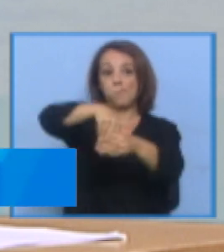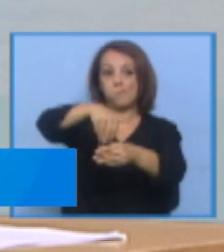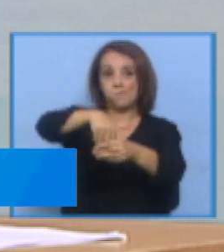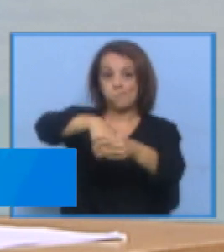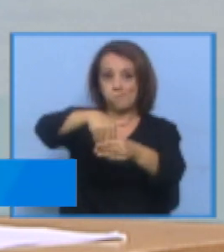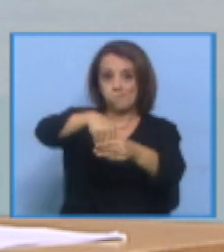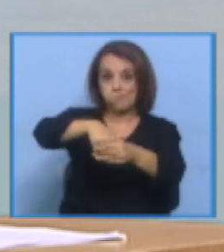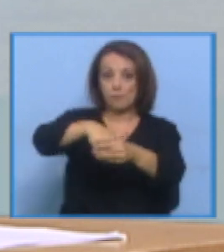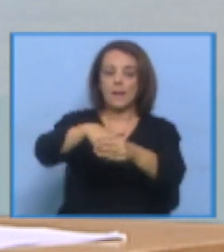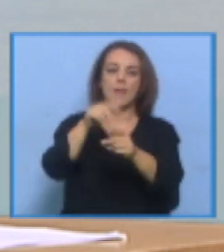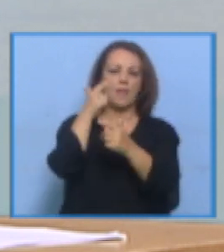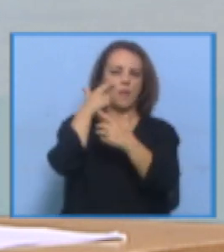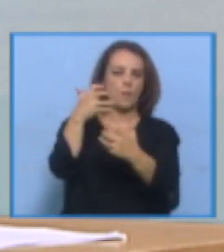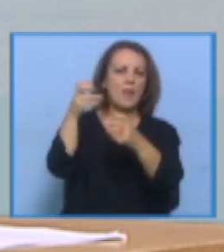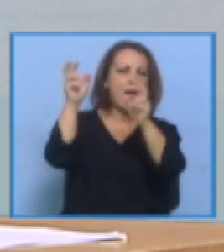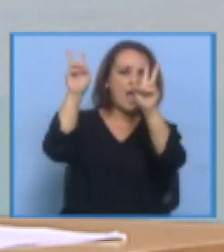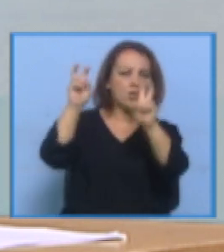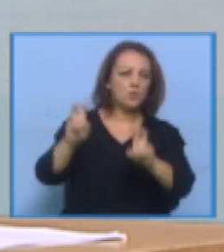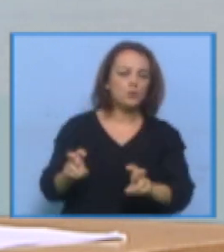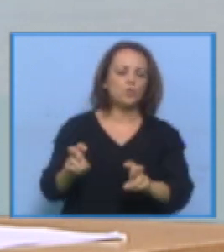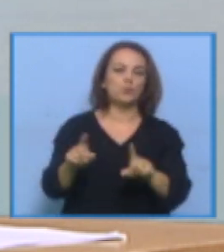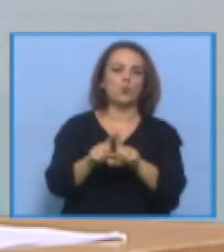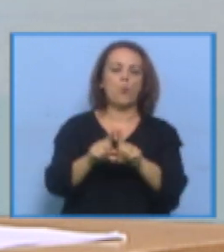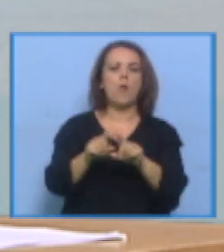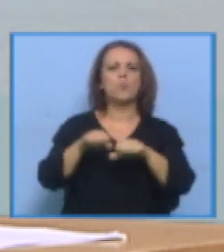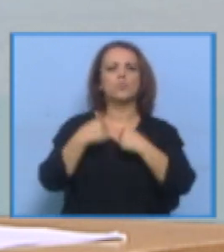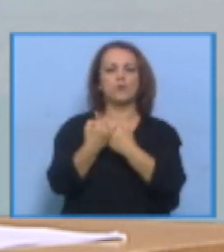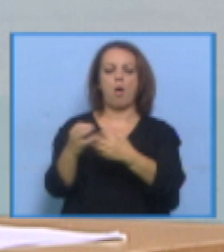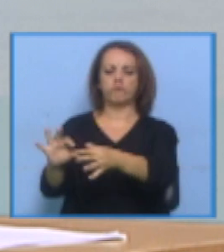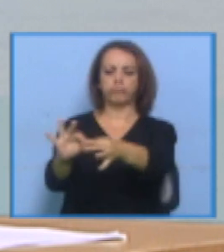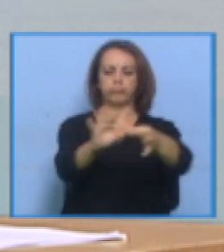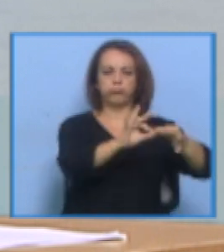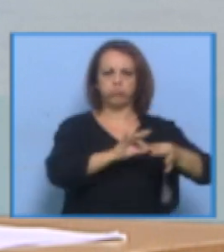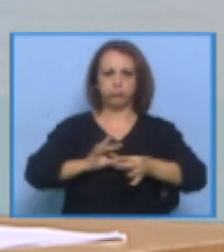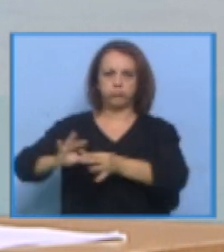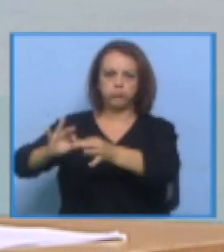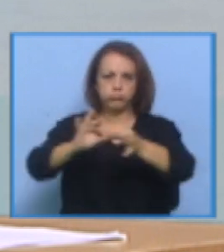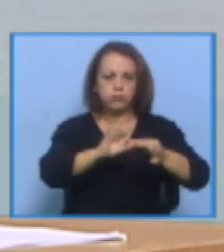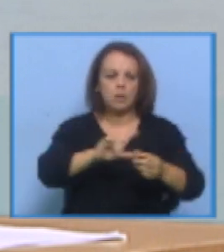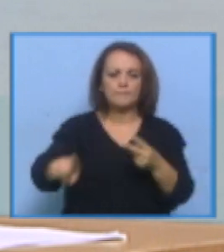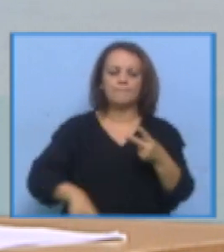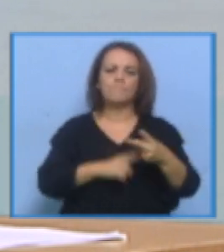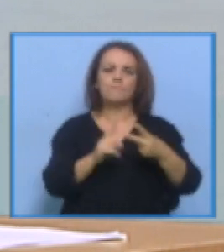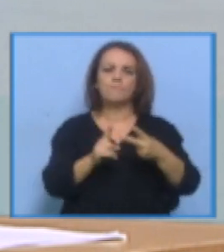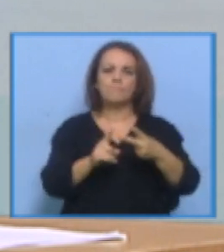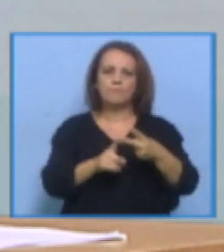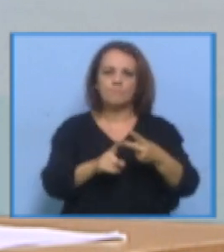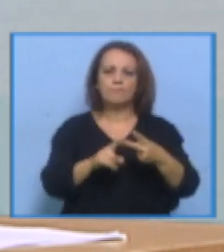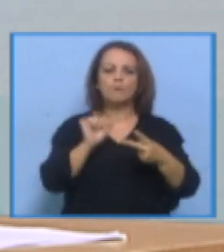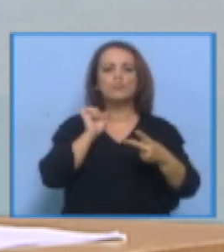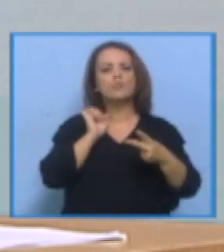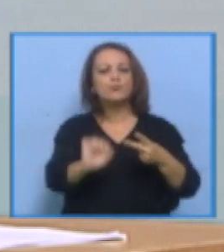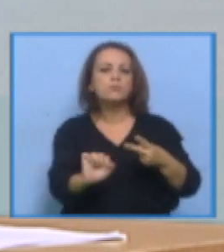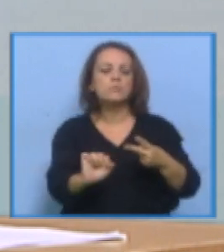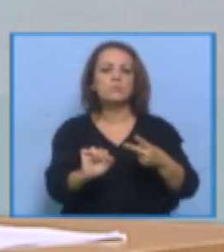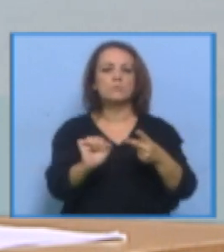de fundo na sociedade e que incluem a coesão social, que incluem também aquilo que são as alterações na